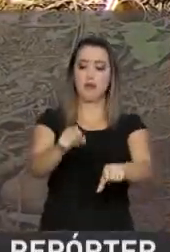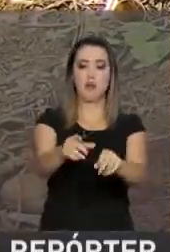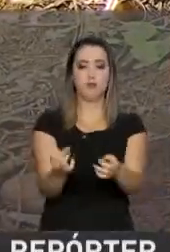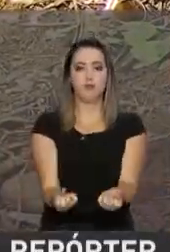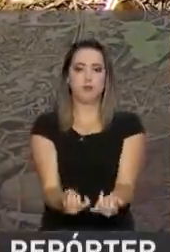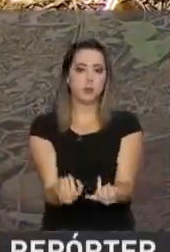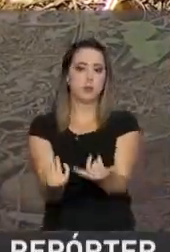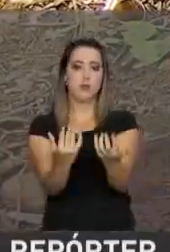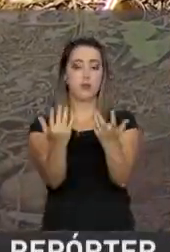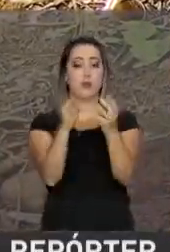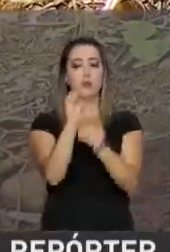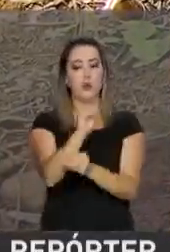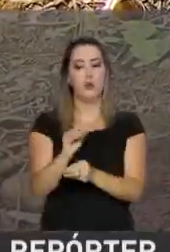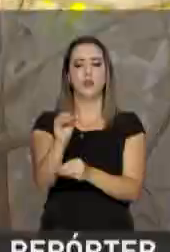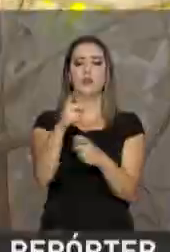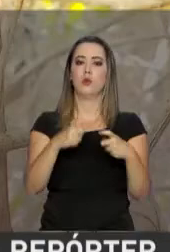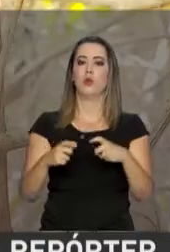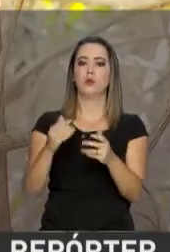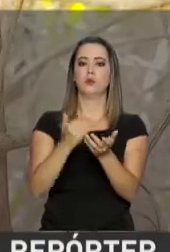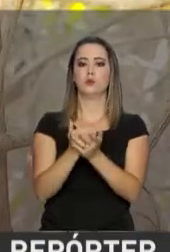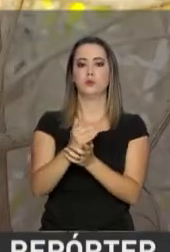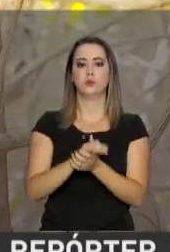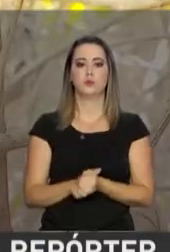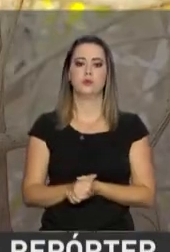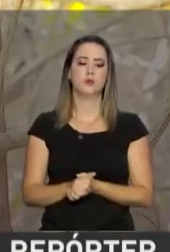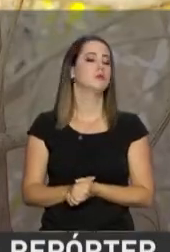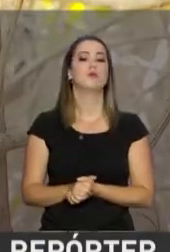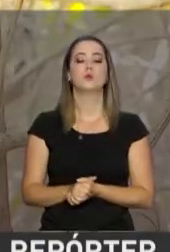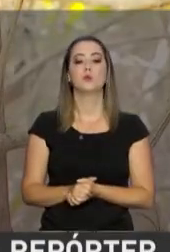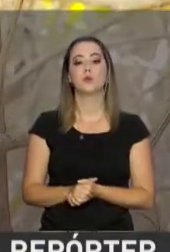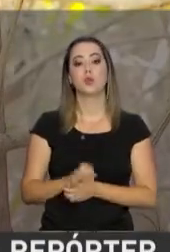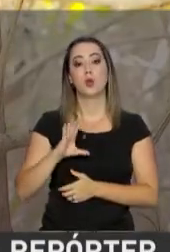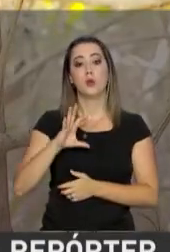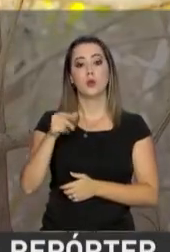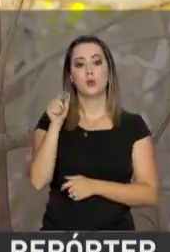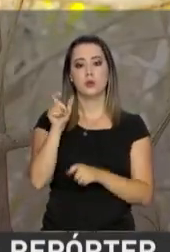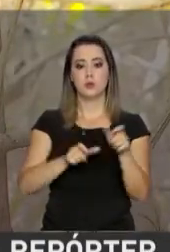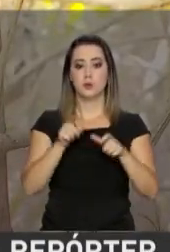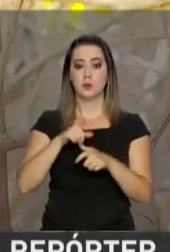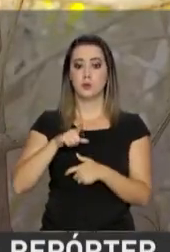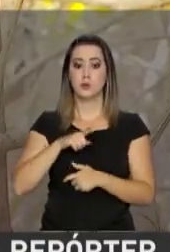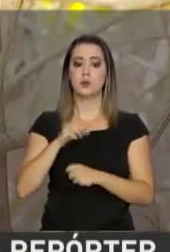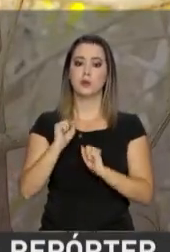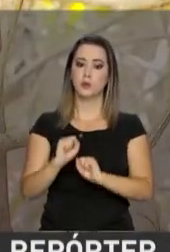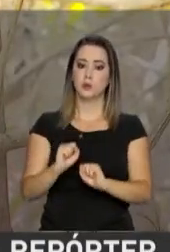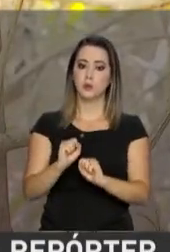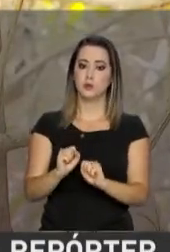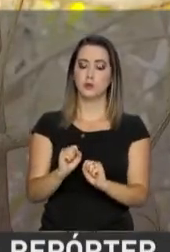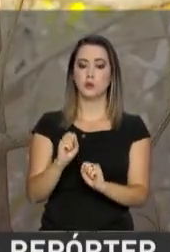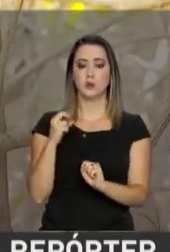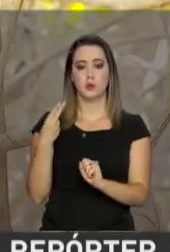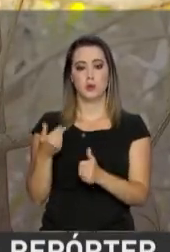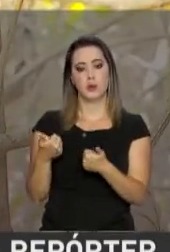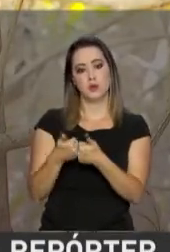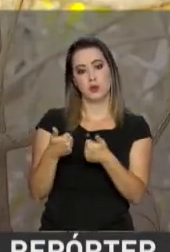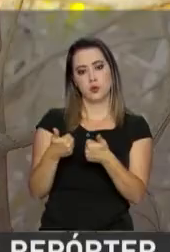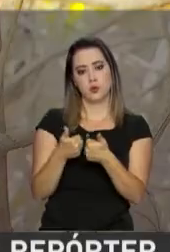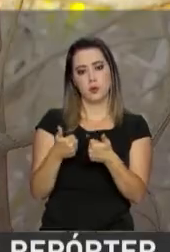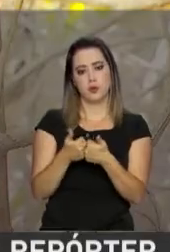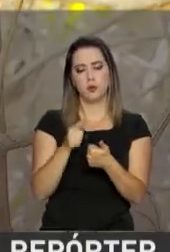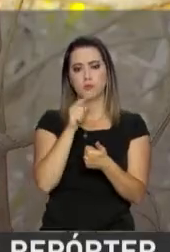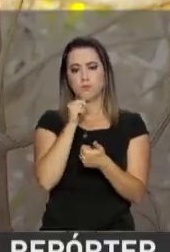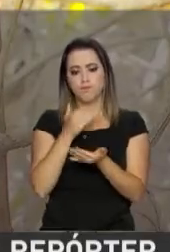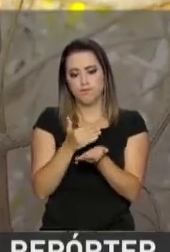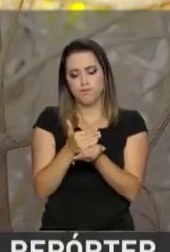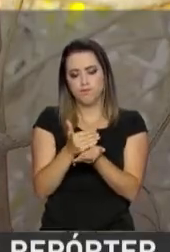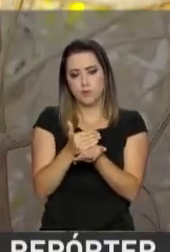tomando conta do local desde então todos os seres humanos que tenham possibilidades ou que esteja próximo de uma nascente